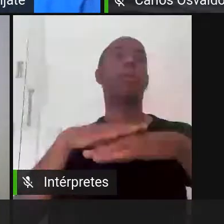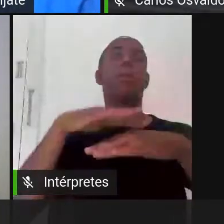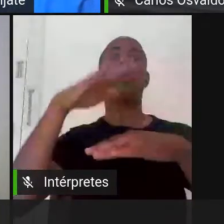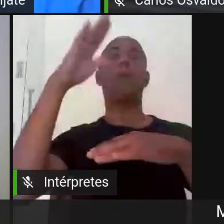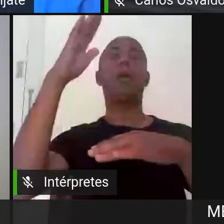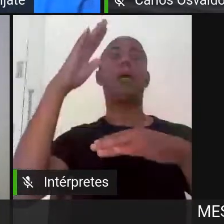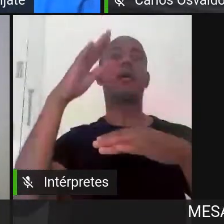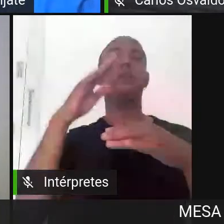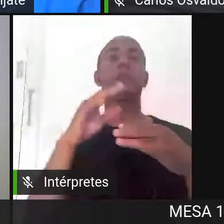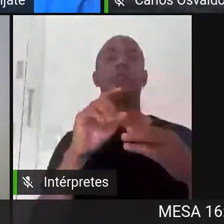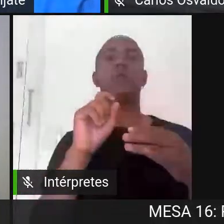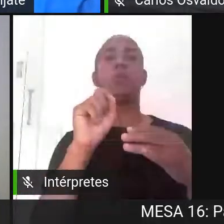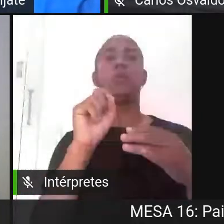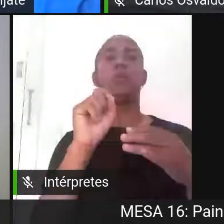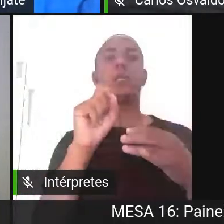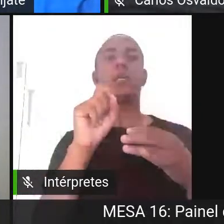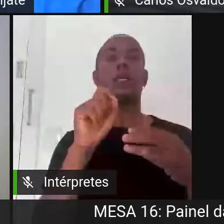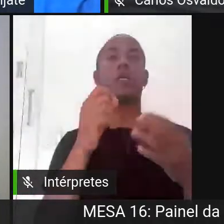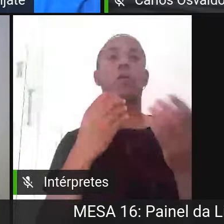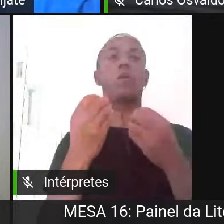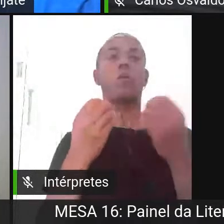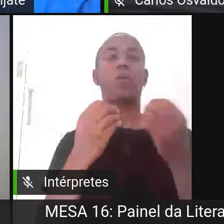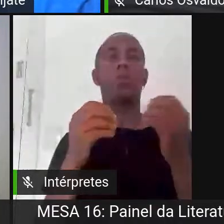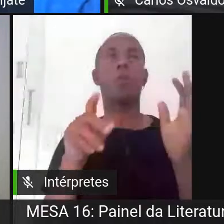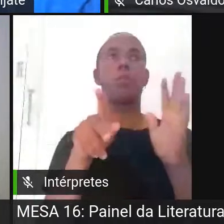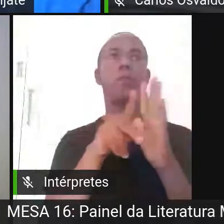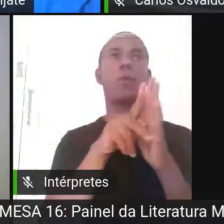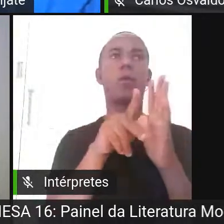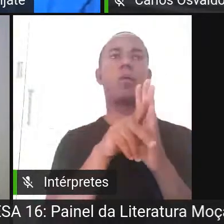vincada. Mas hoje nós estamos a tratar, provavelmente,